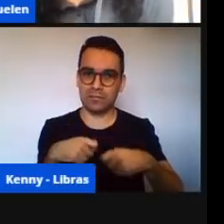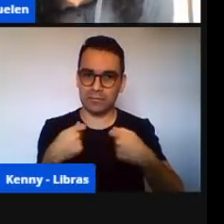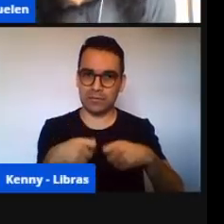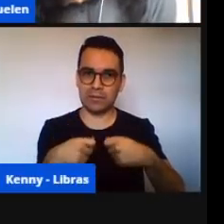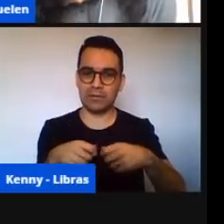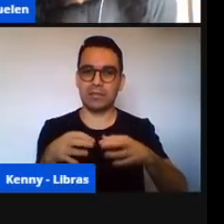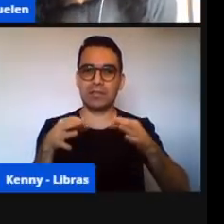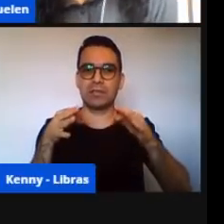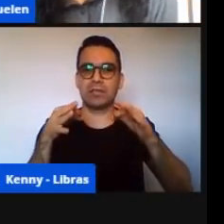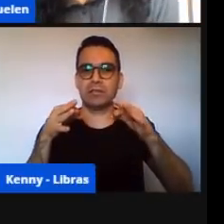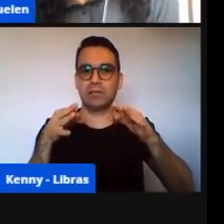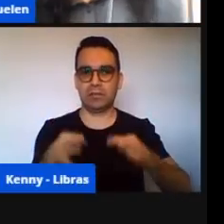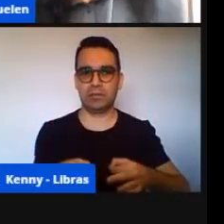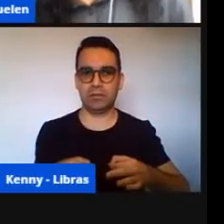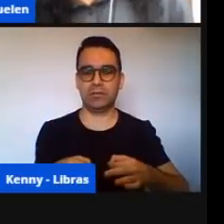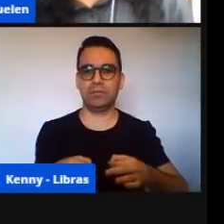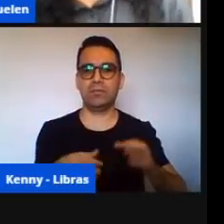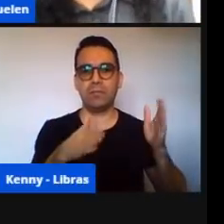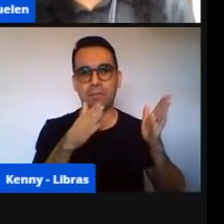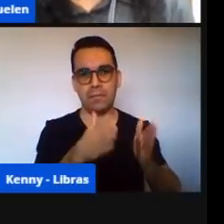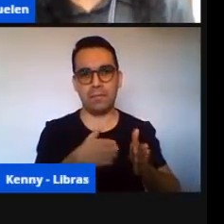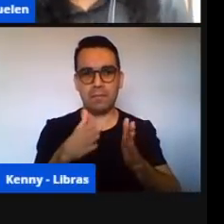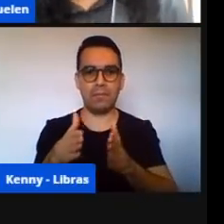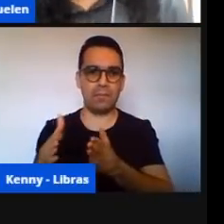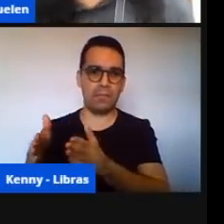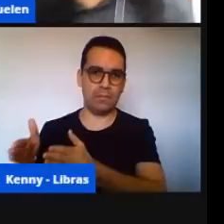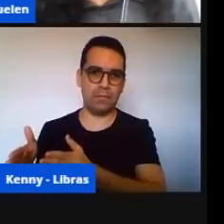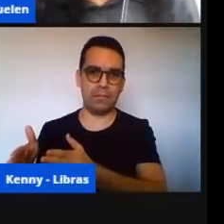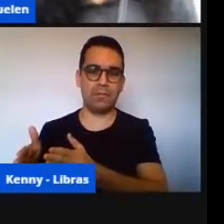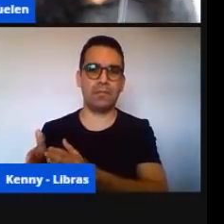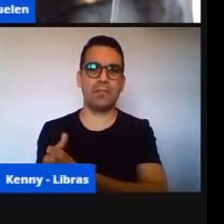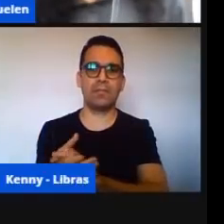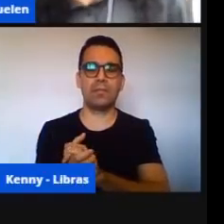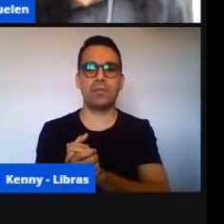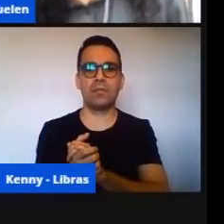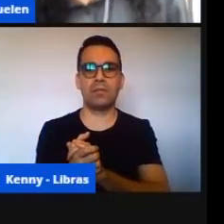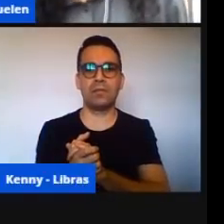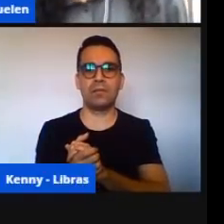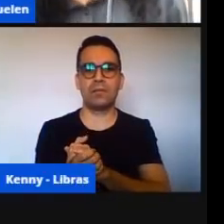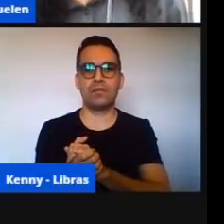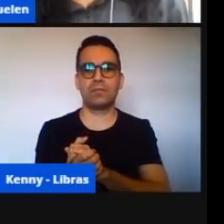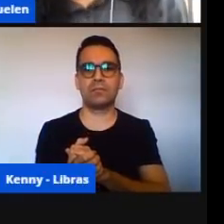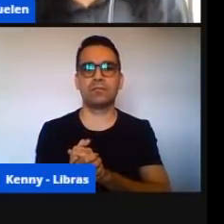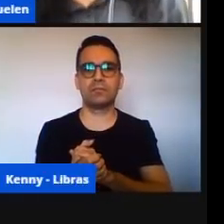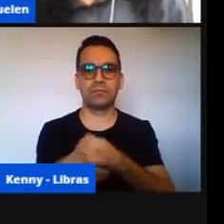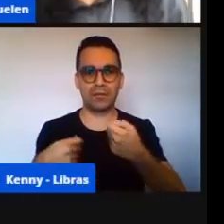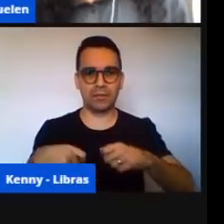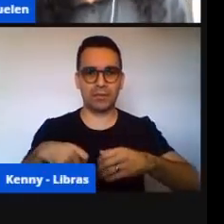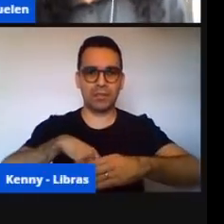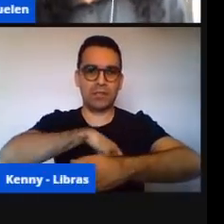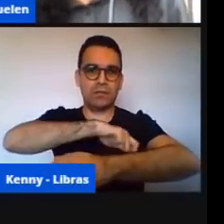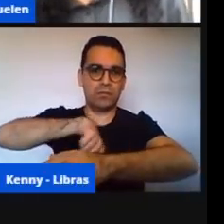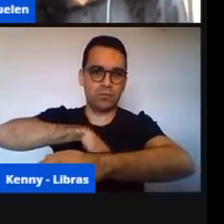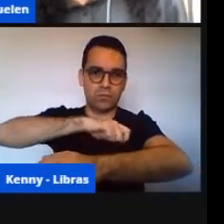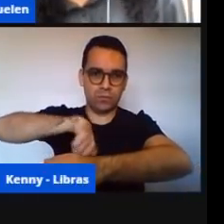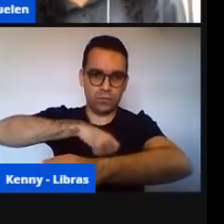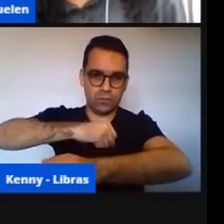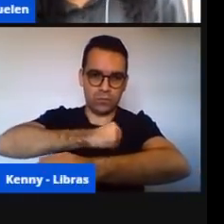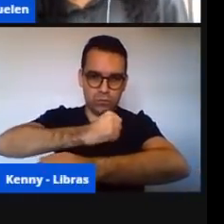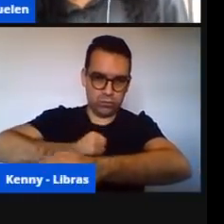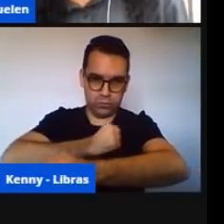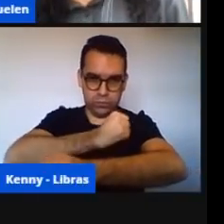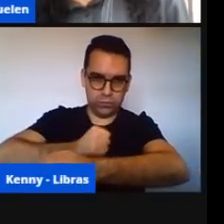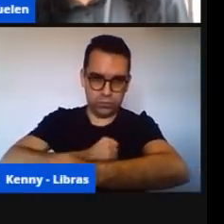preparação adequada desse alimento. Então, a gente precisa garantir que os alimentos estejam bem cozidos e mantidos em